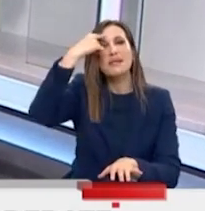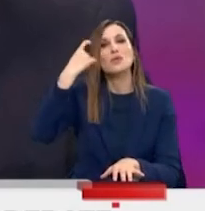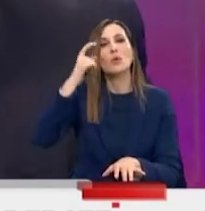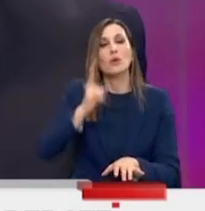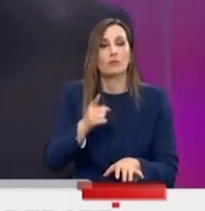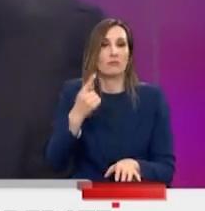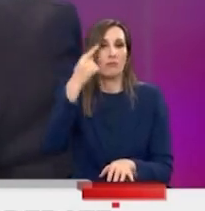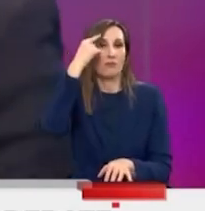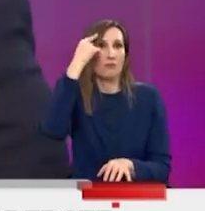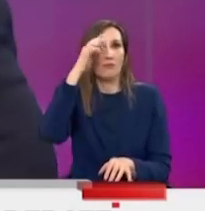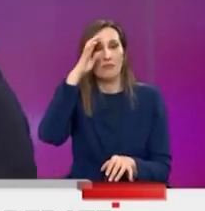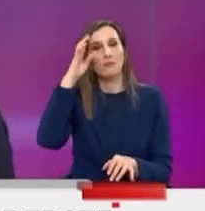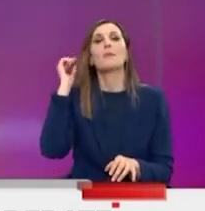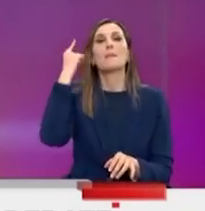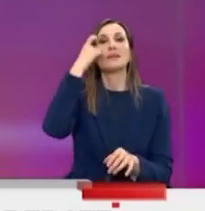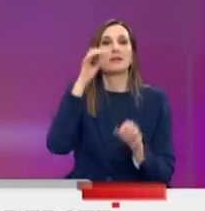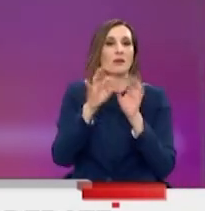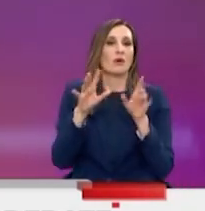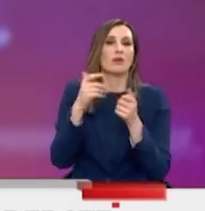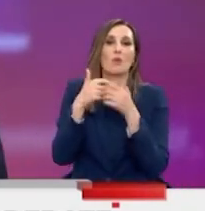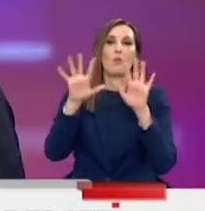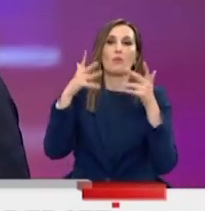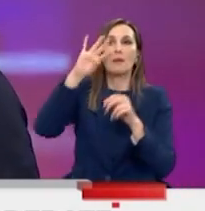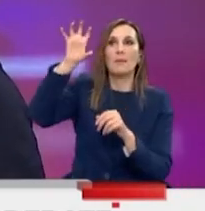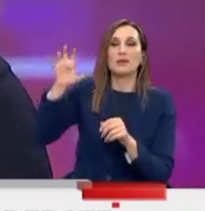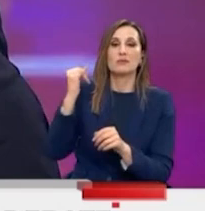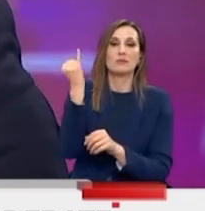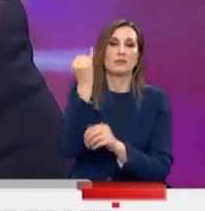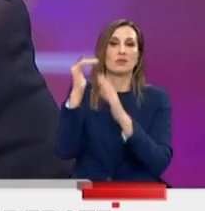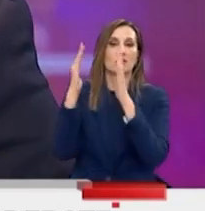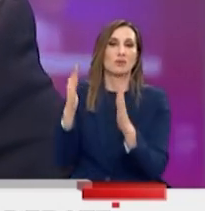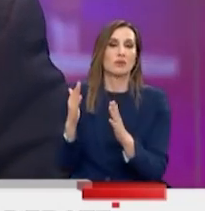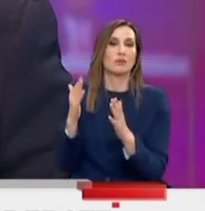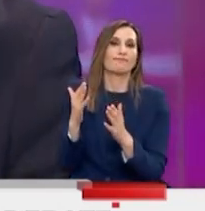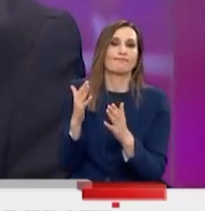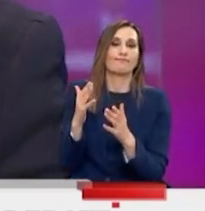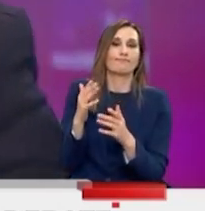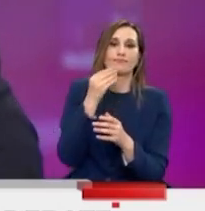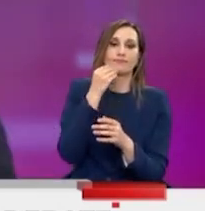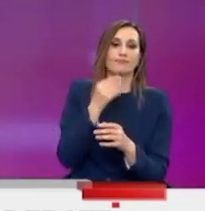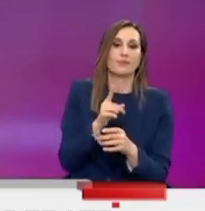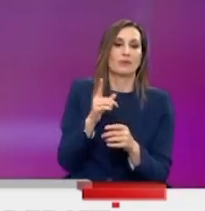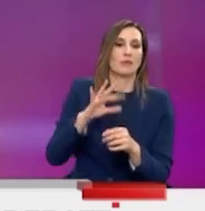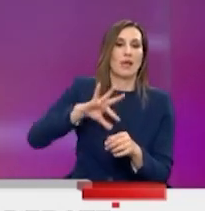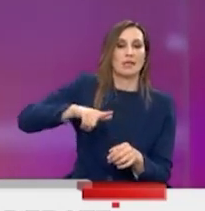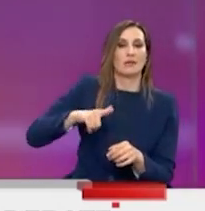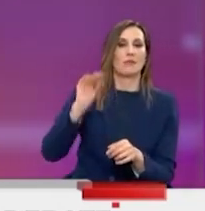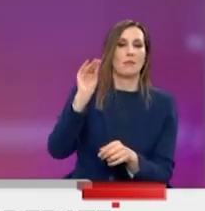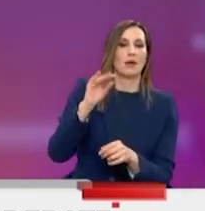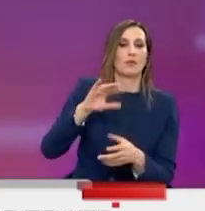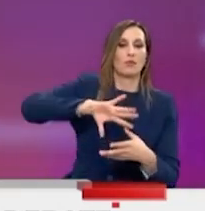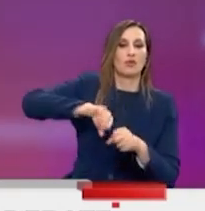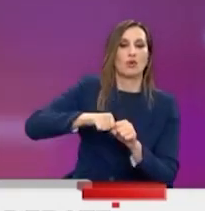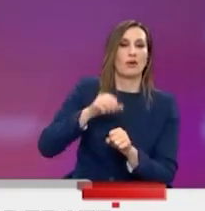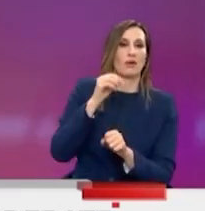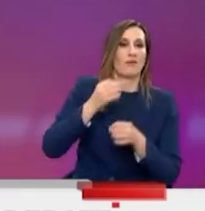cabeça o que me viria à cabeça em qualquer país democrático em que as instituições são ameaçadas. Seja pelos assaltantes de bancos e de destruidores de